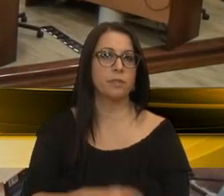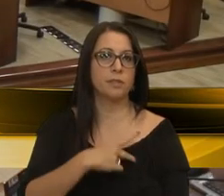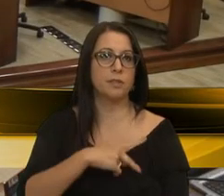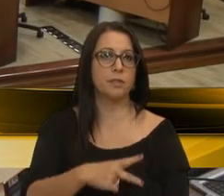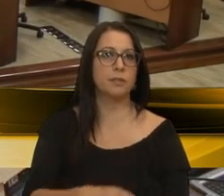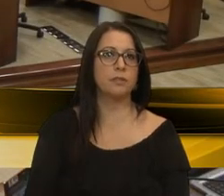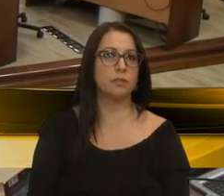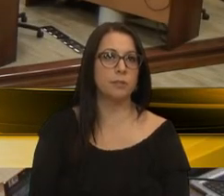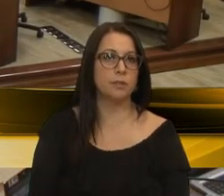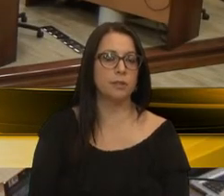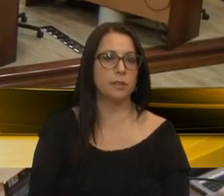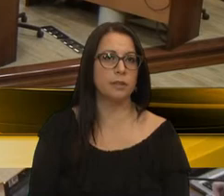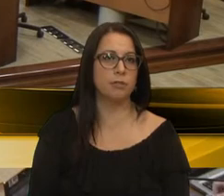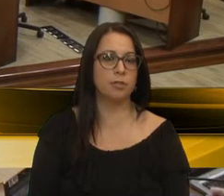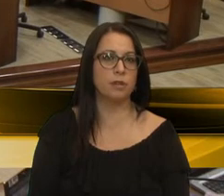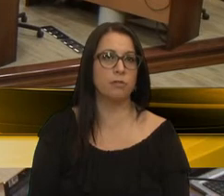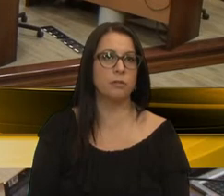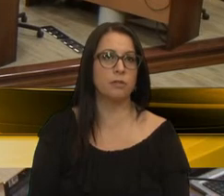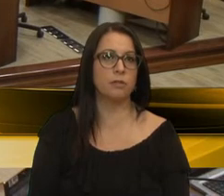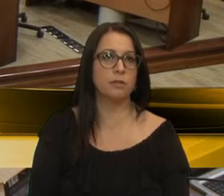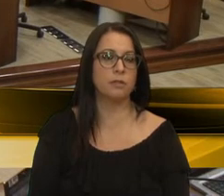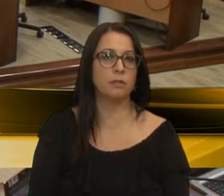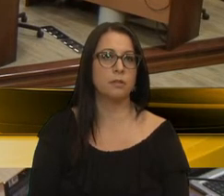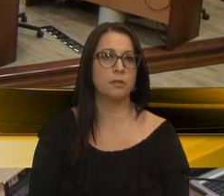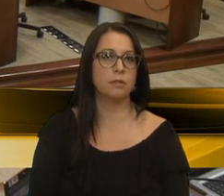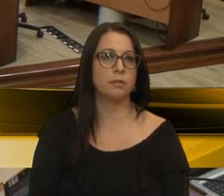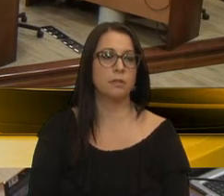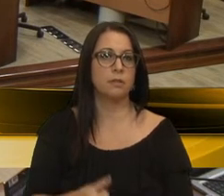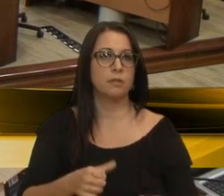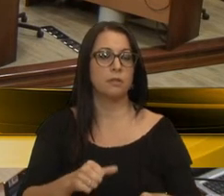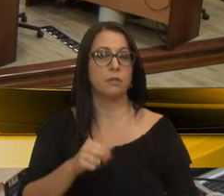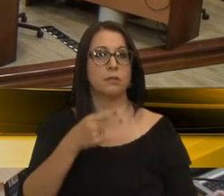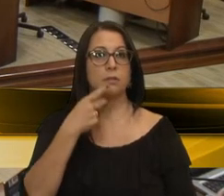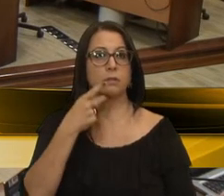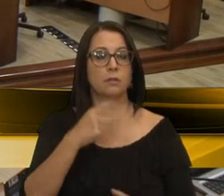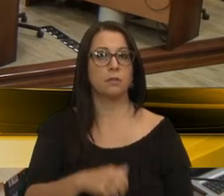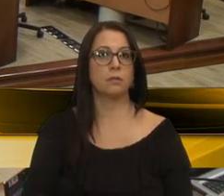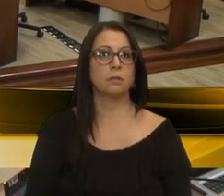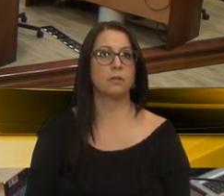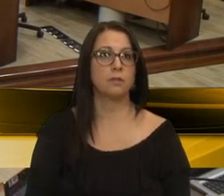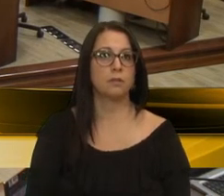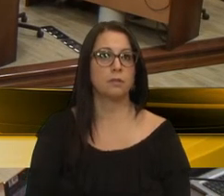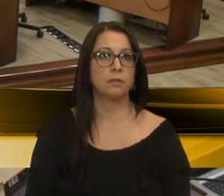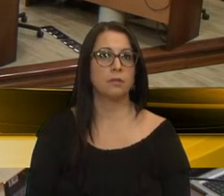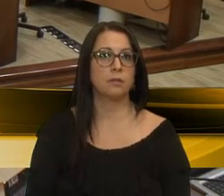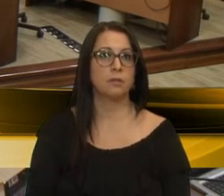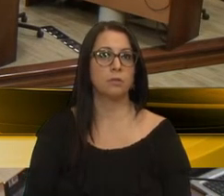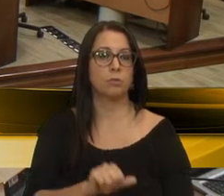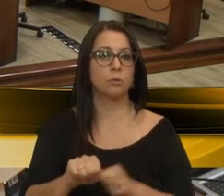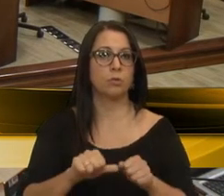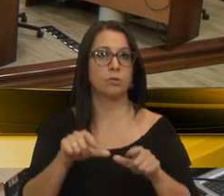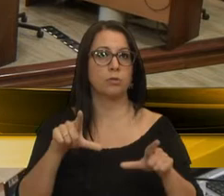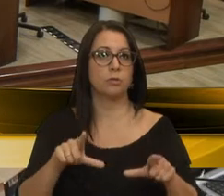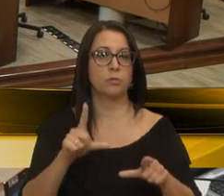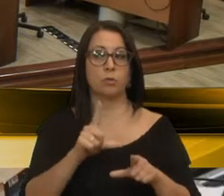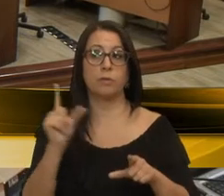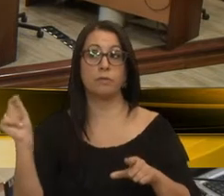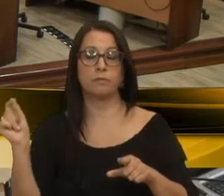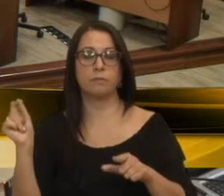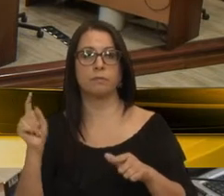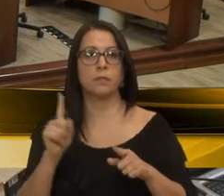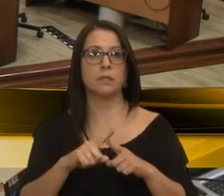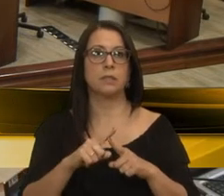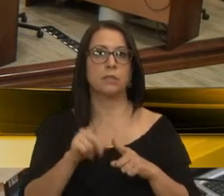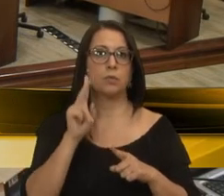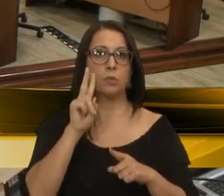Presidente, estou aqui na minha fala, dei de lugar aqui para falar porque eu já estava indo embora.